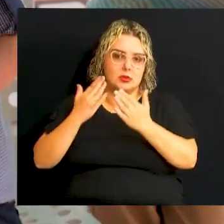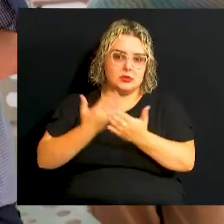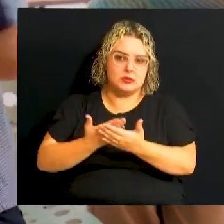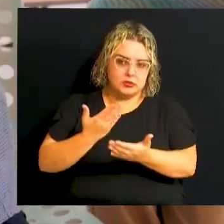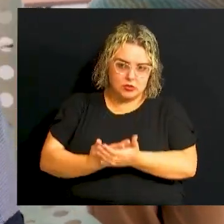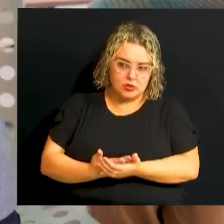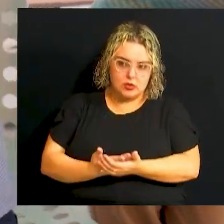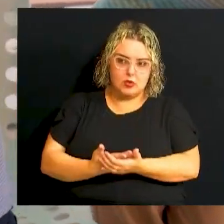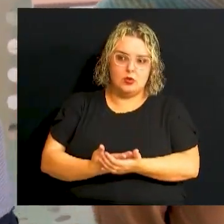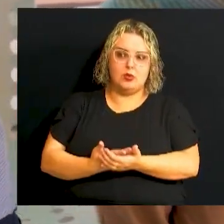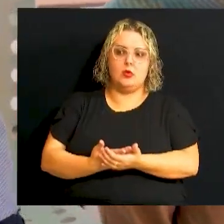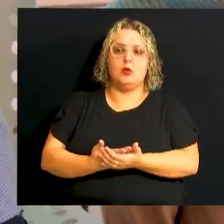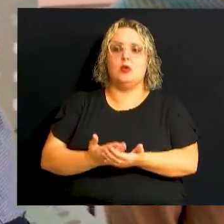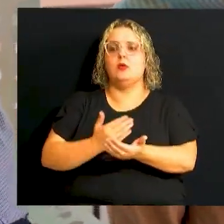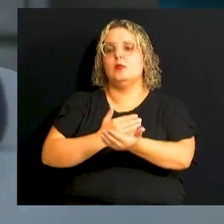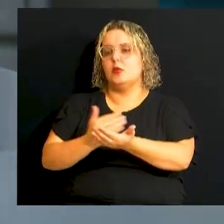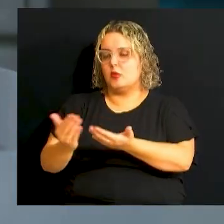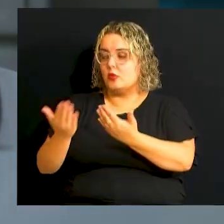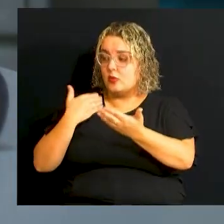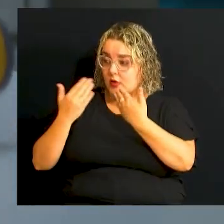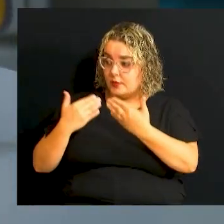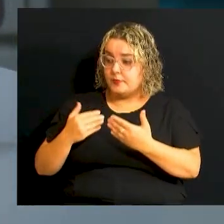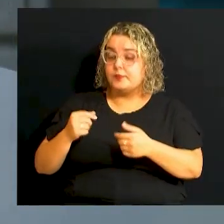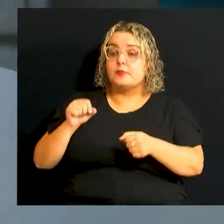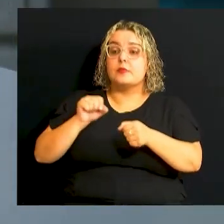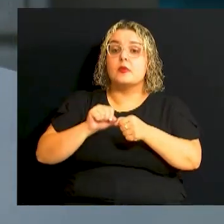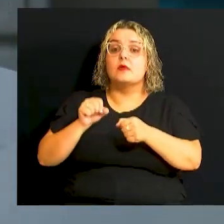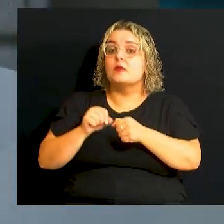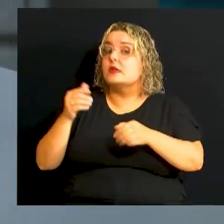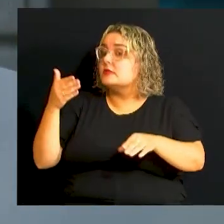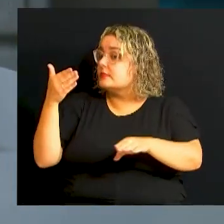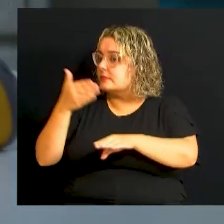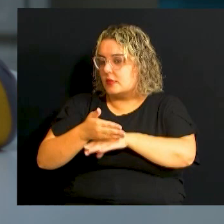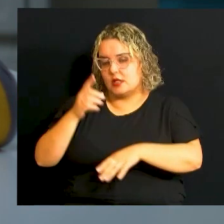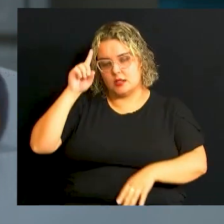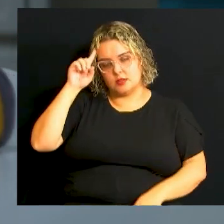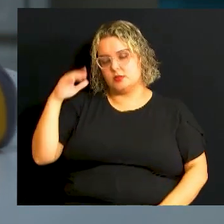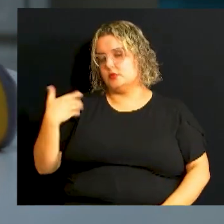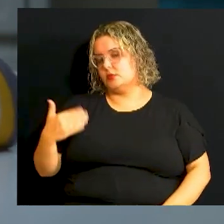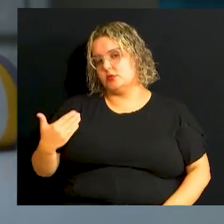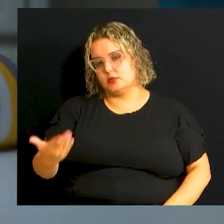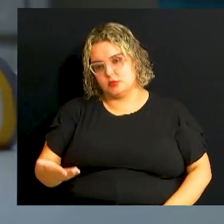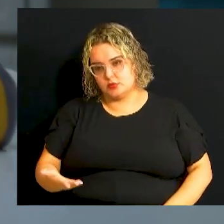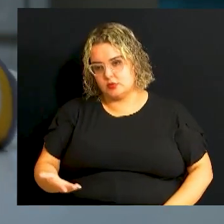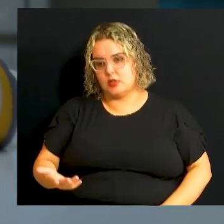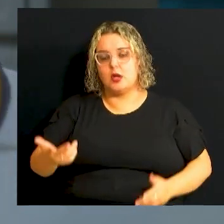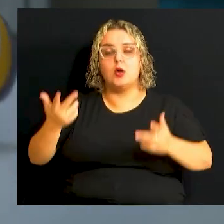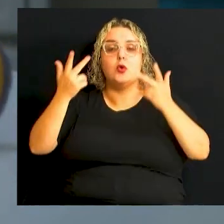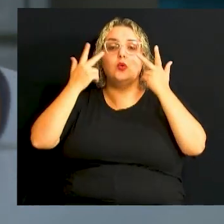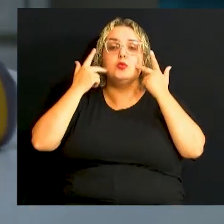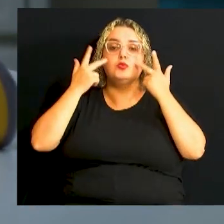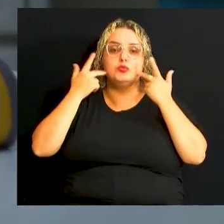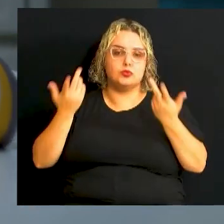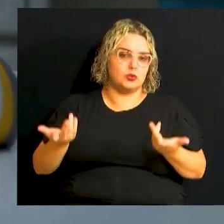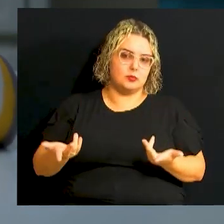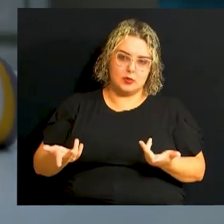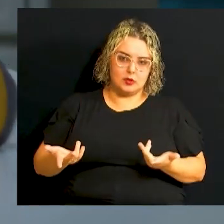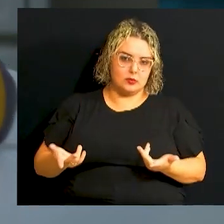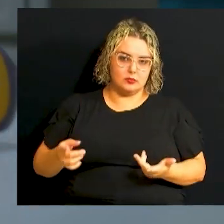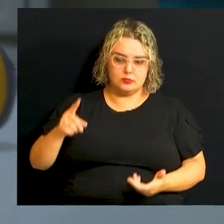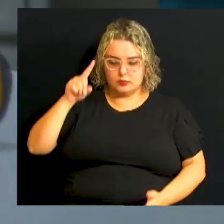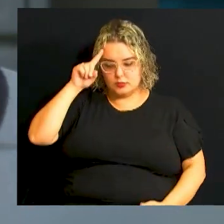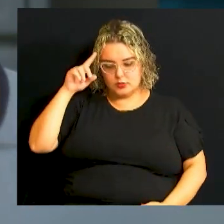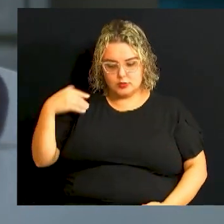até porque, como nós falamos no início da conversa, isso faz parte do nosso dia a dia, faz parte da